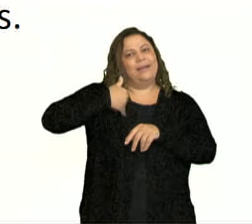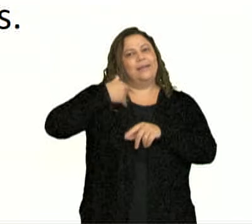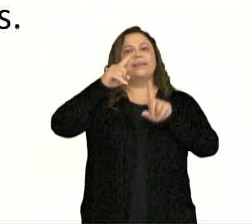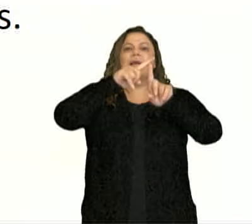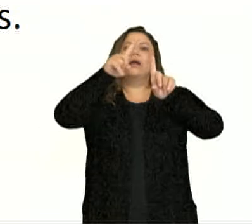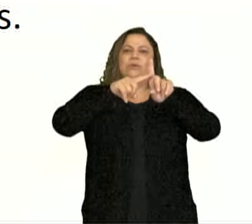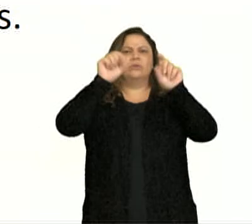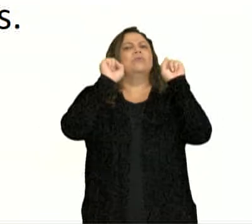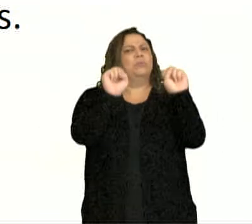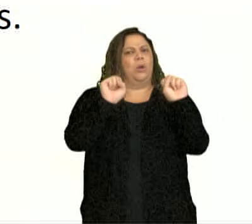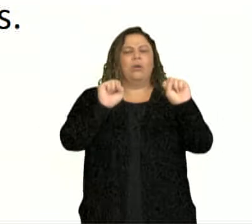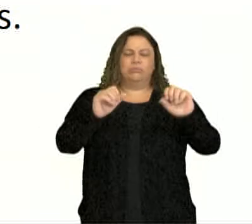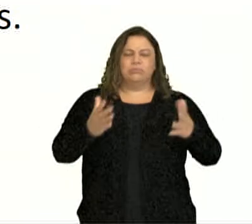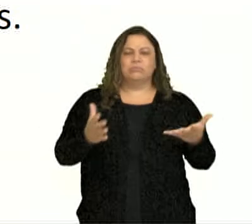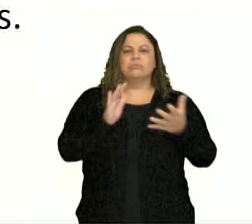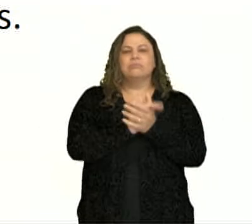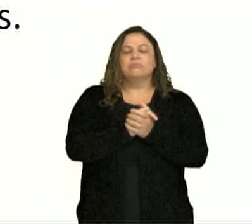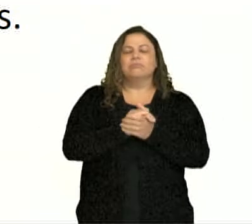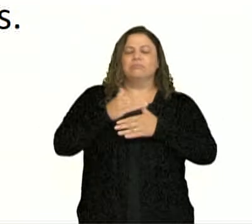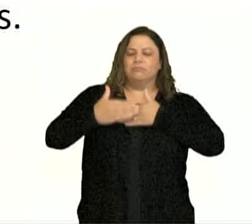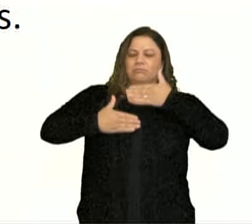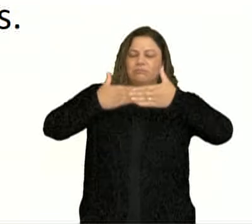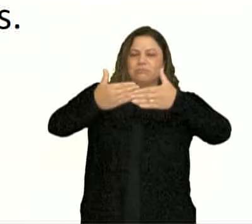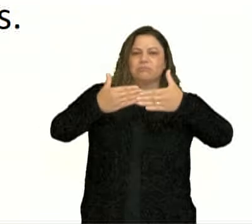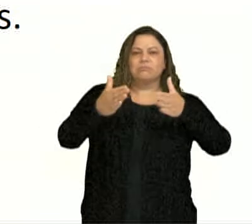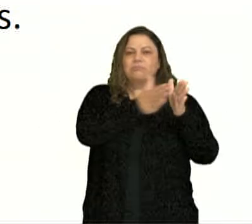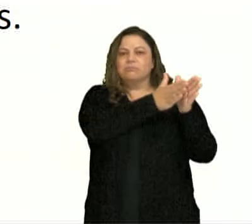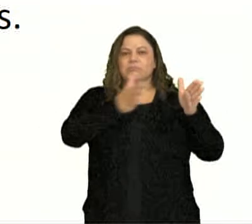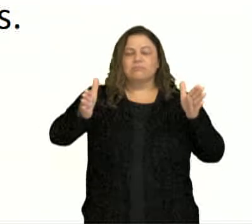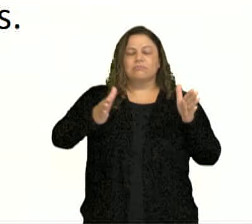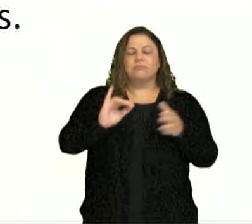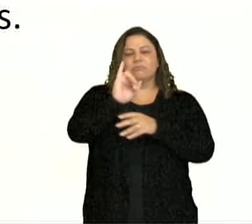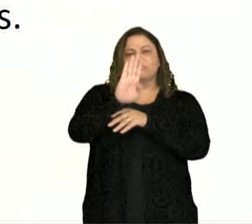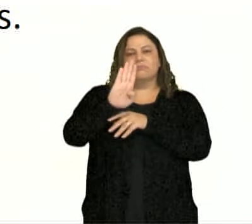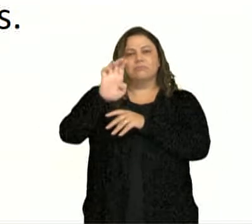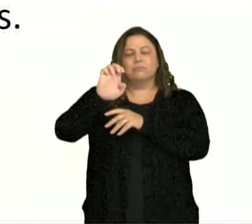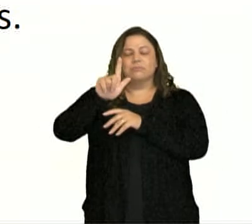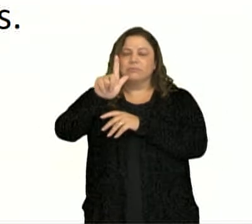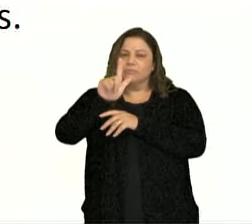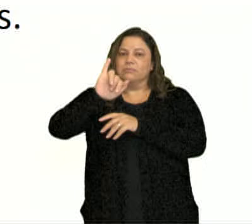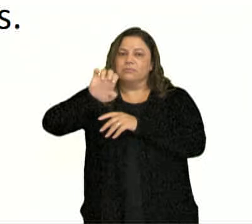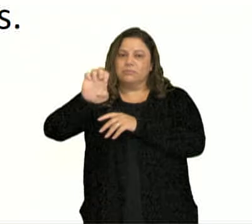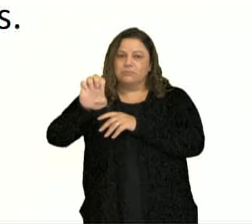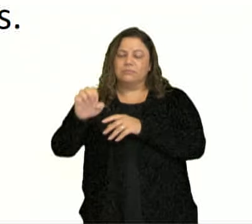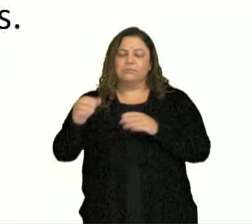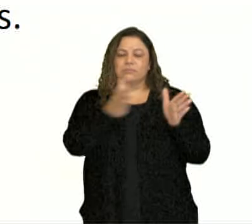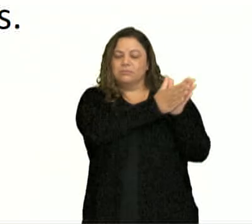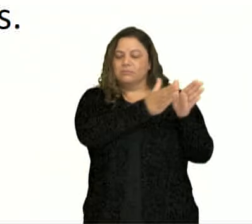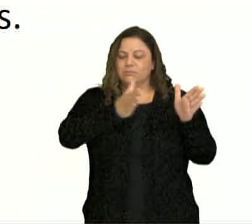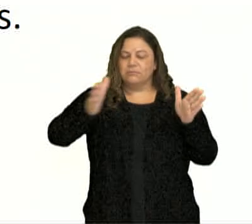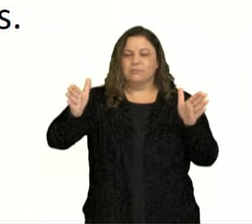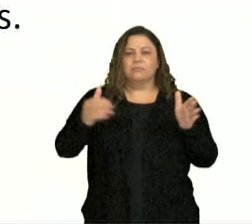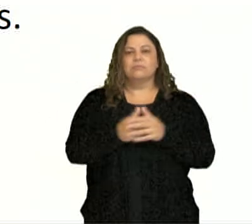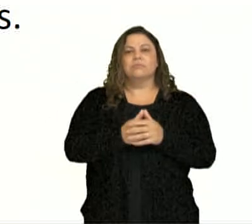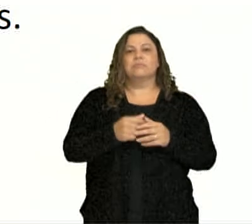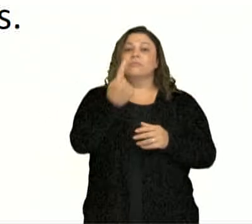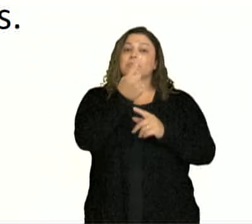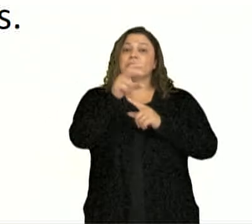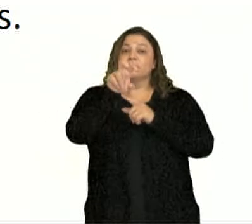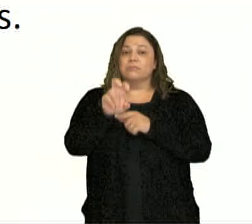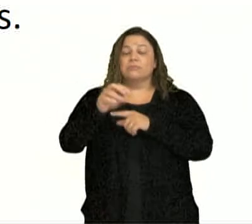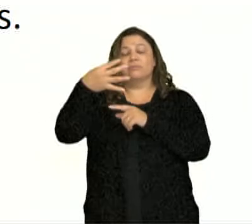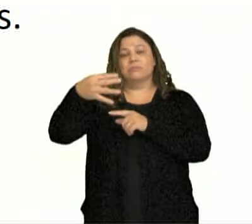reprodutiva, considerando-se nessa condição, segundo o IBGE, representada pelo período reprodutivo entre 15